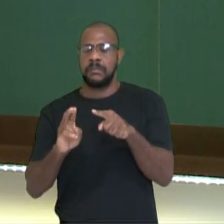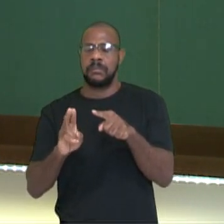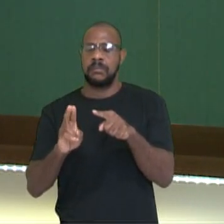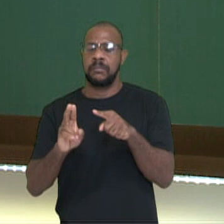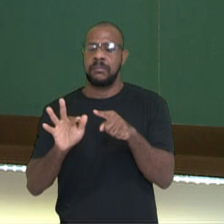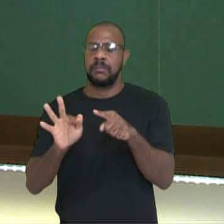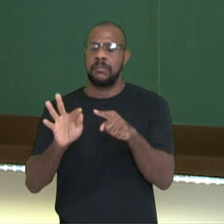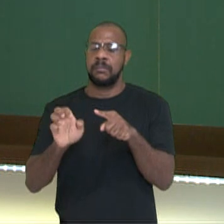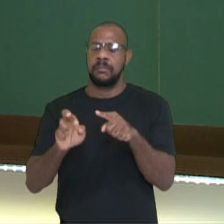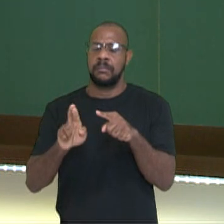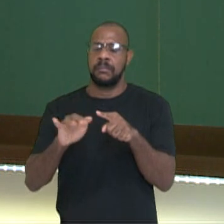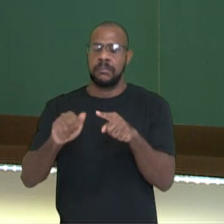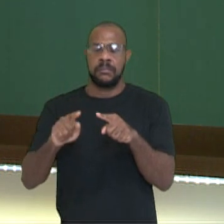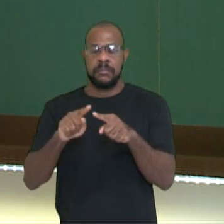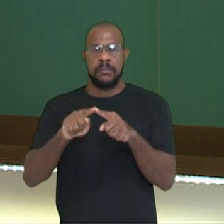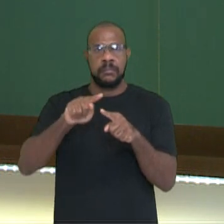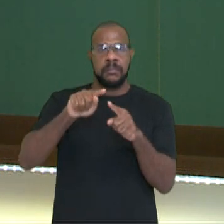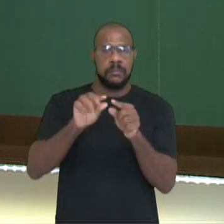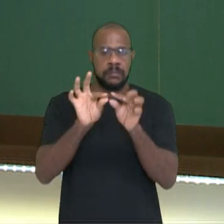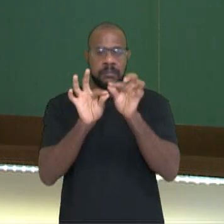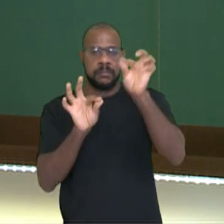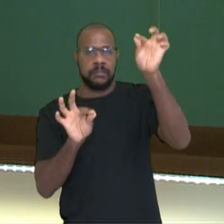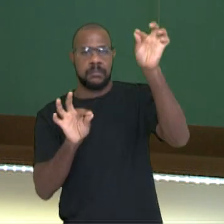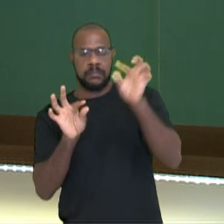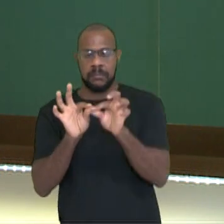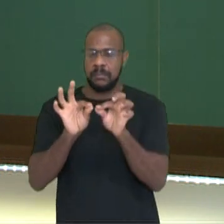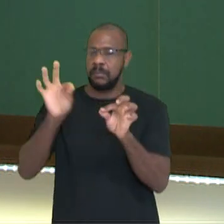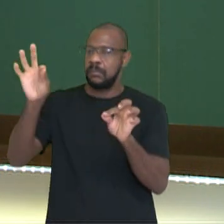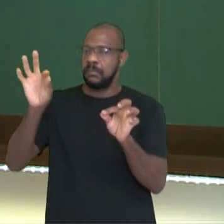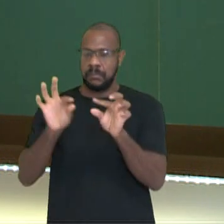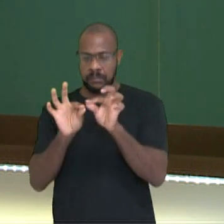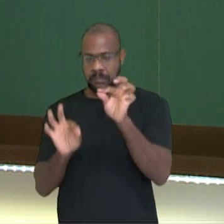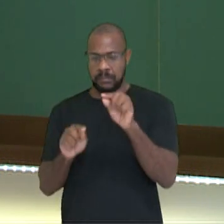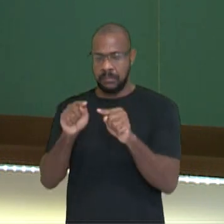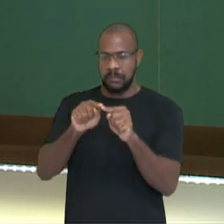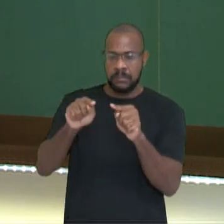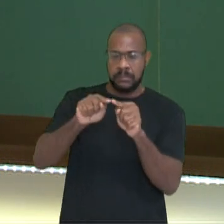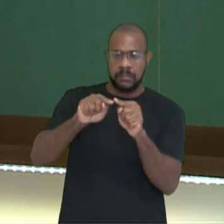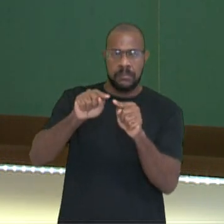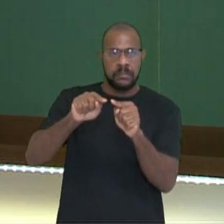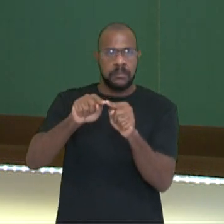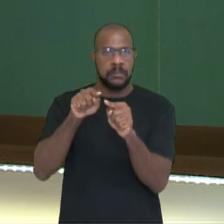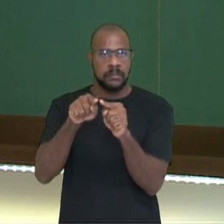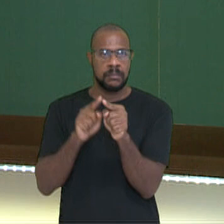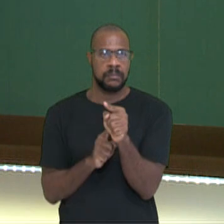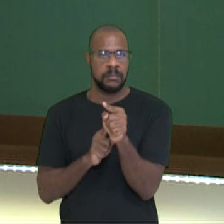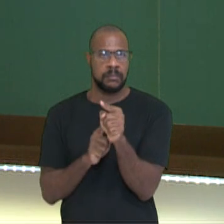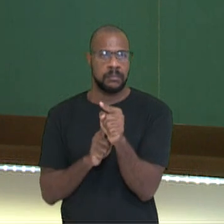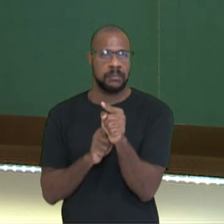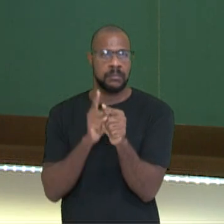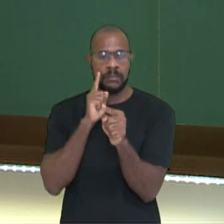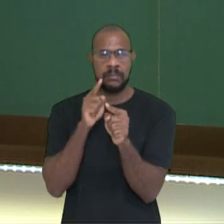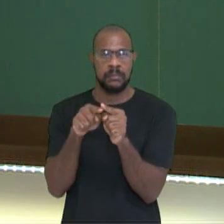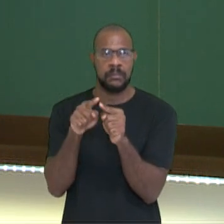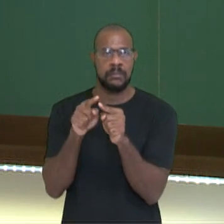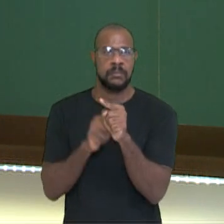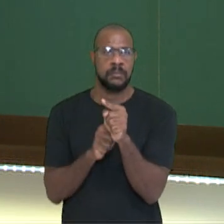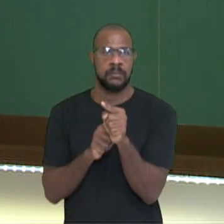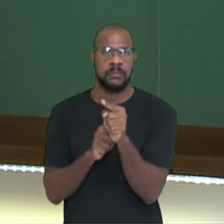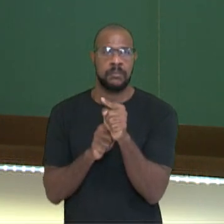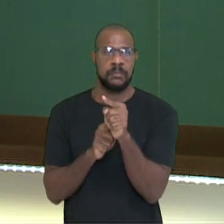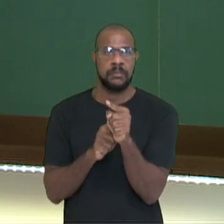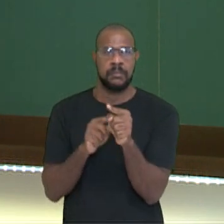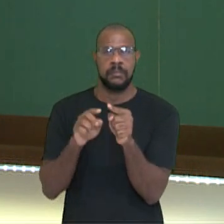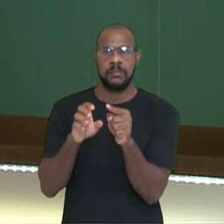pontos equidistantes de um único ponto, que é o chamado centro. O que significa a palavra